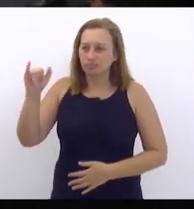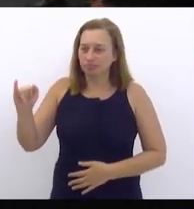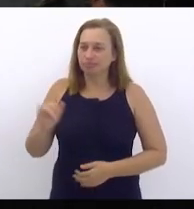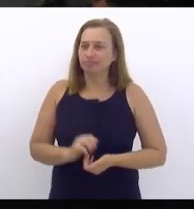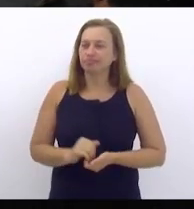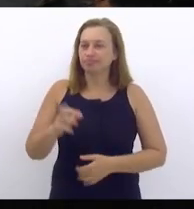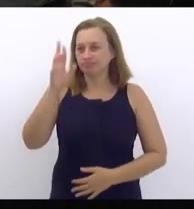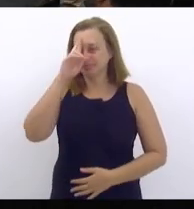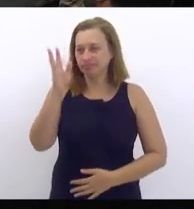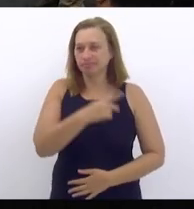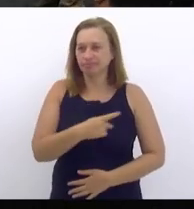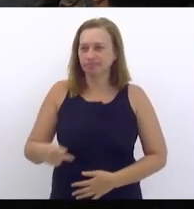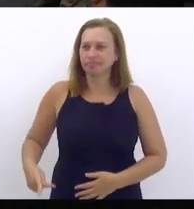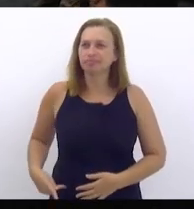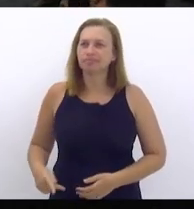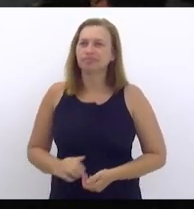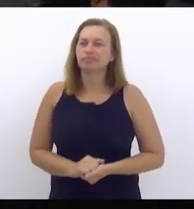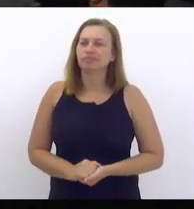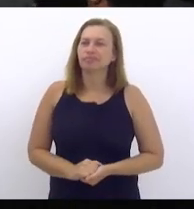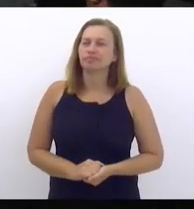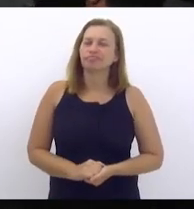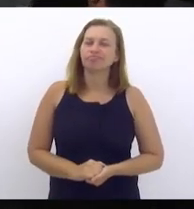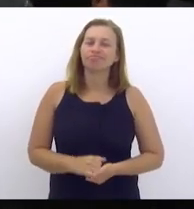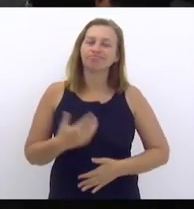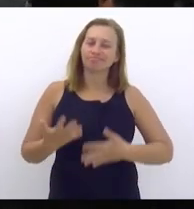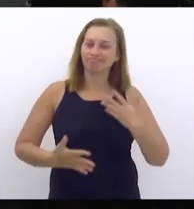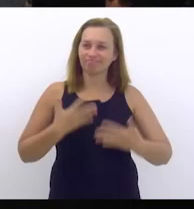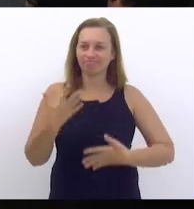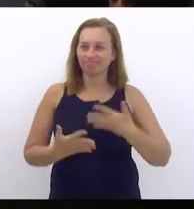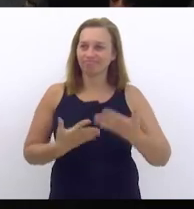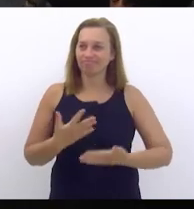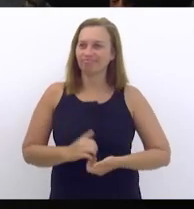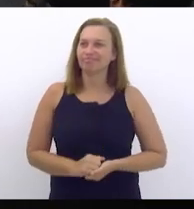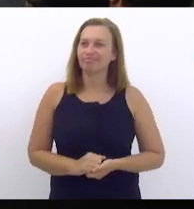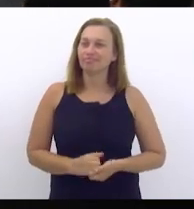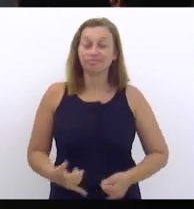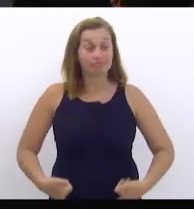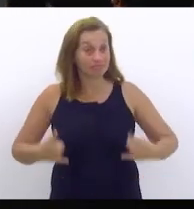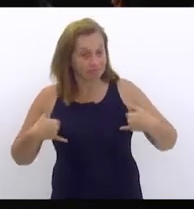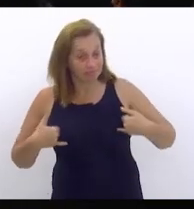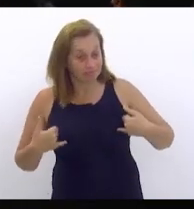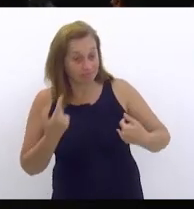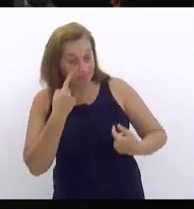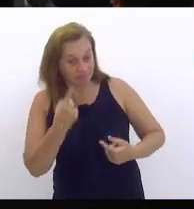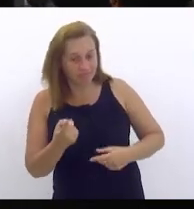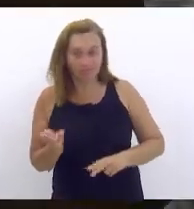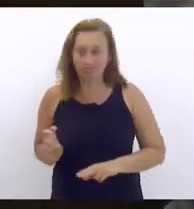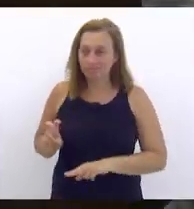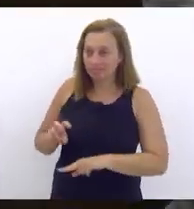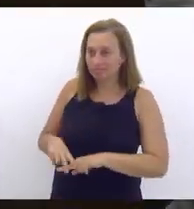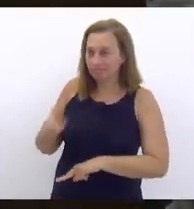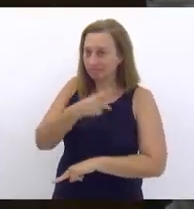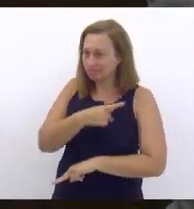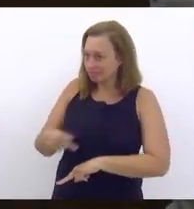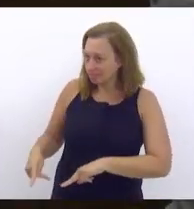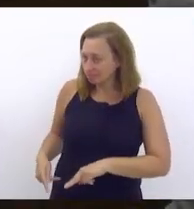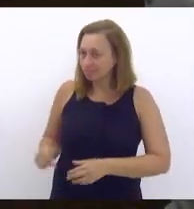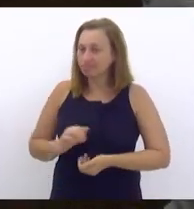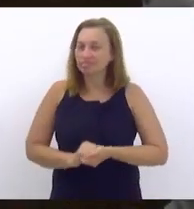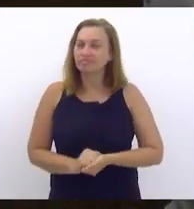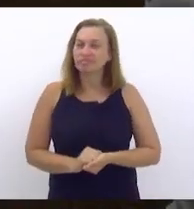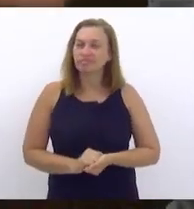Senhora presidenta, muito me honra ter a senhora presidindo os trabalhos. Haja visto